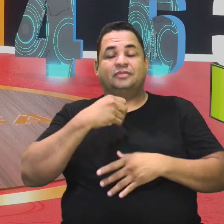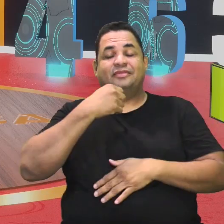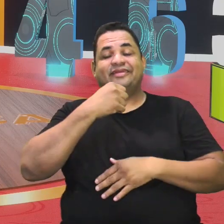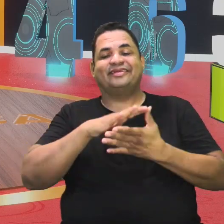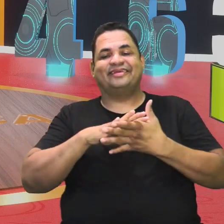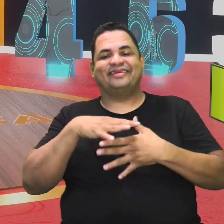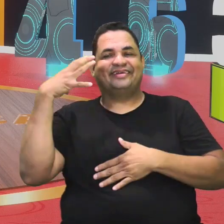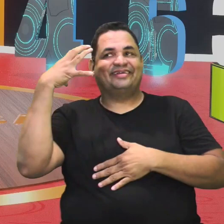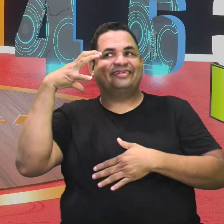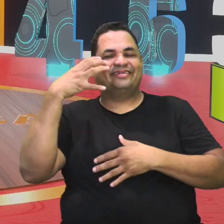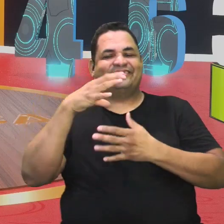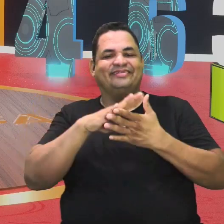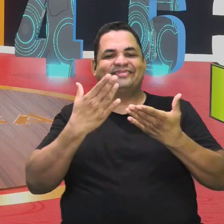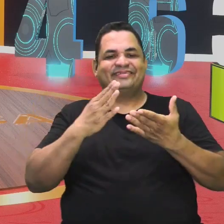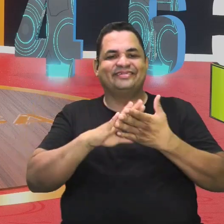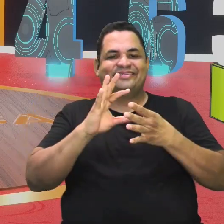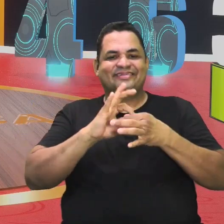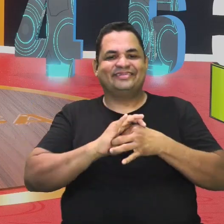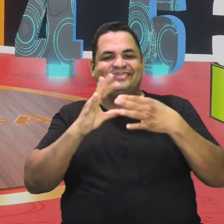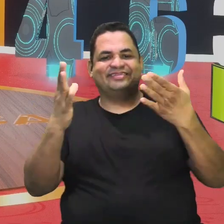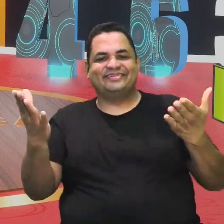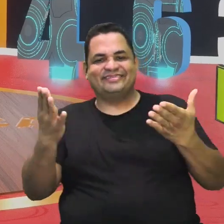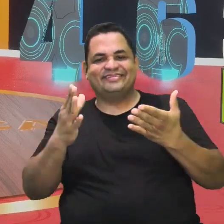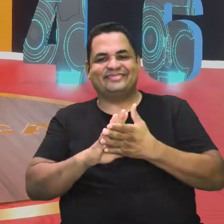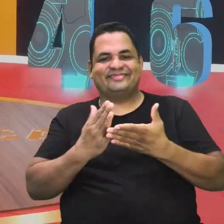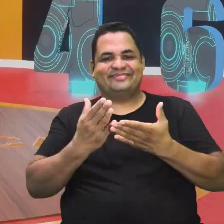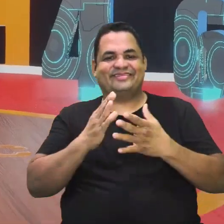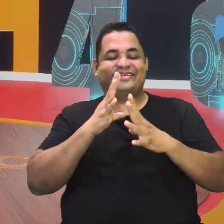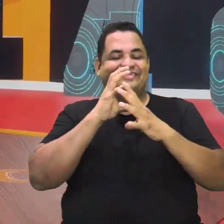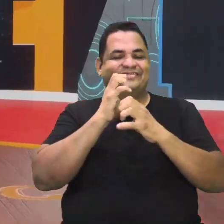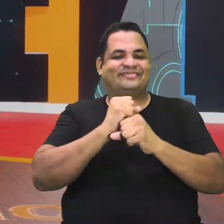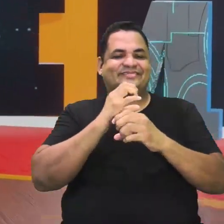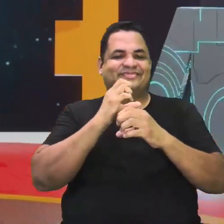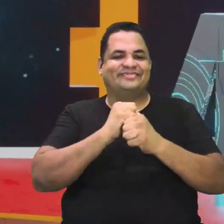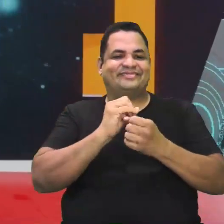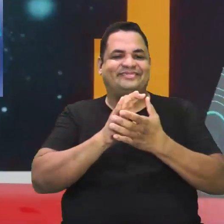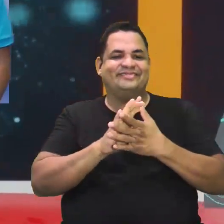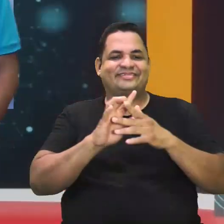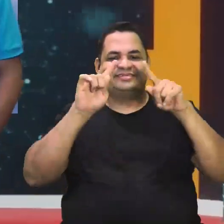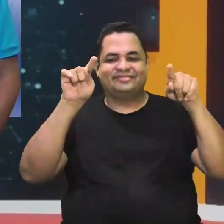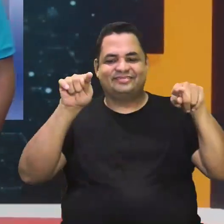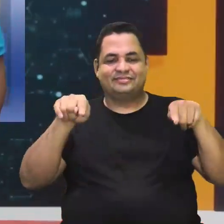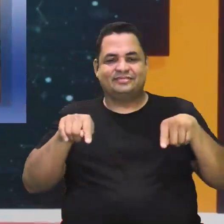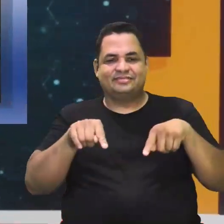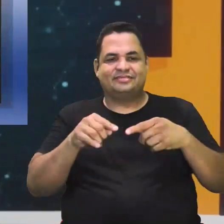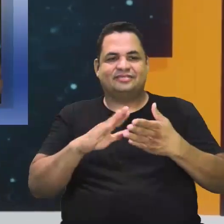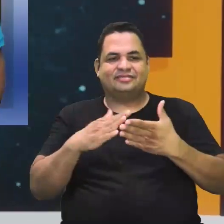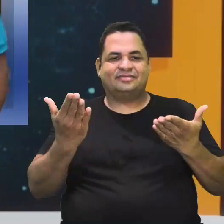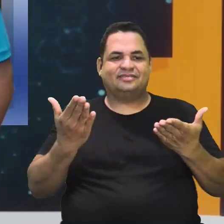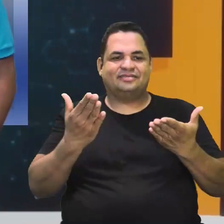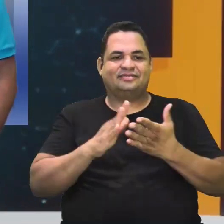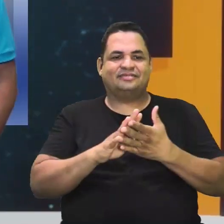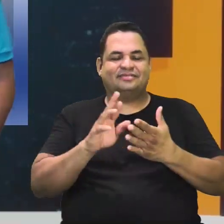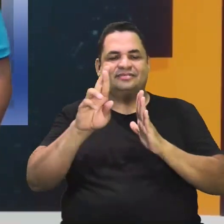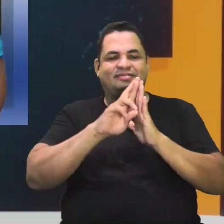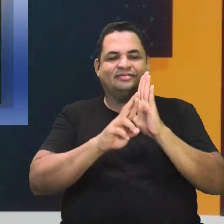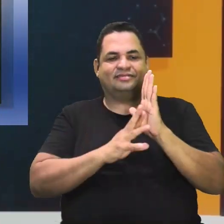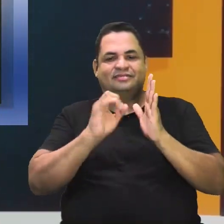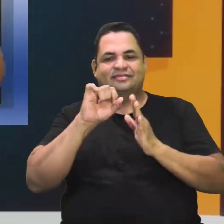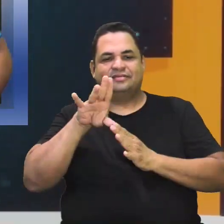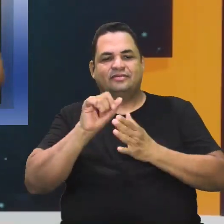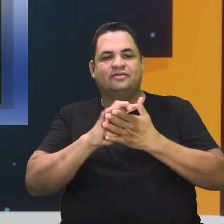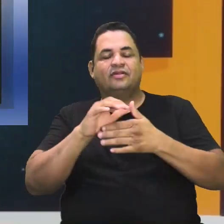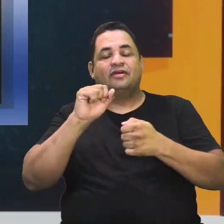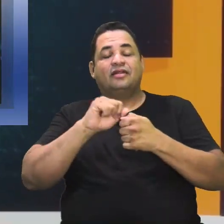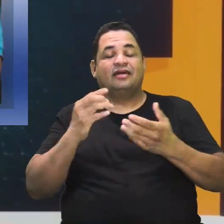musiquinha bonita e aplicar. Deixa eu calcular o determinante. Regra de